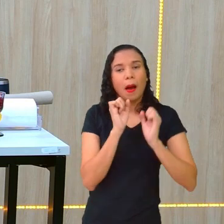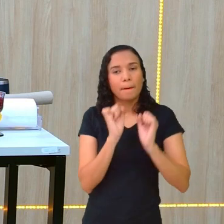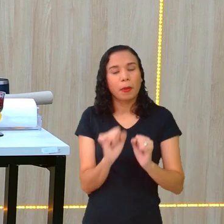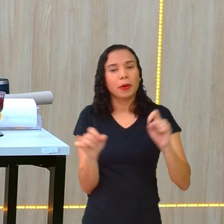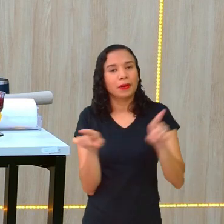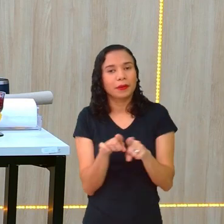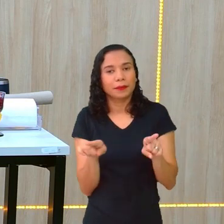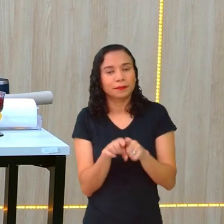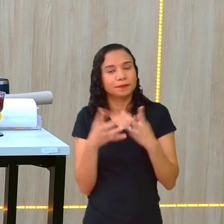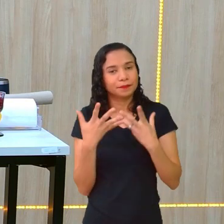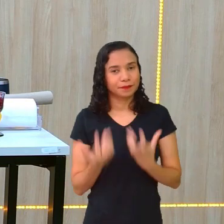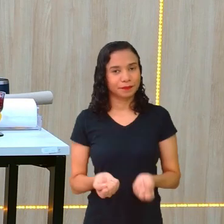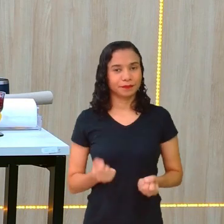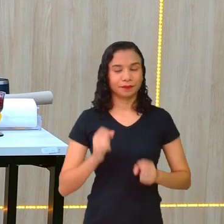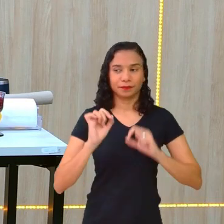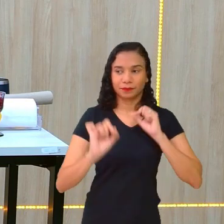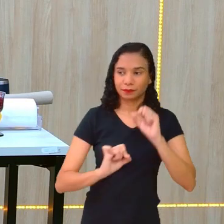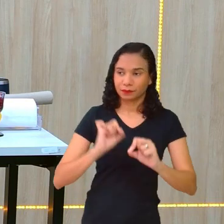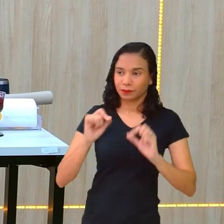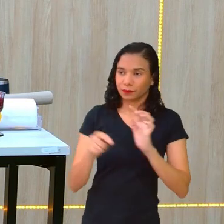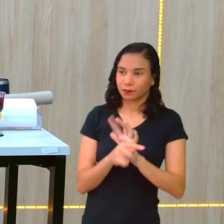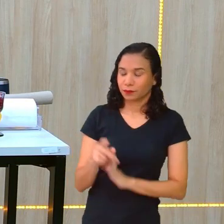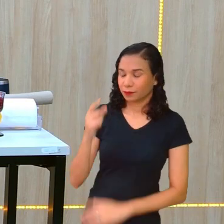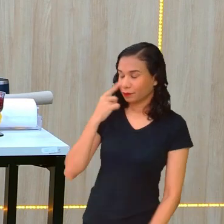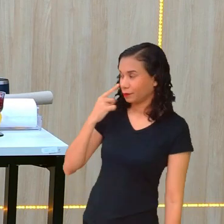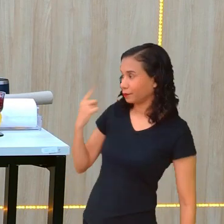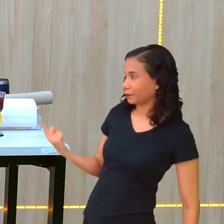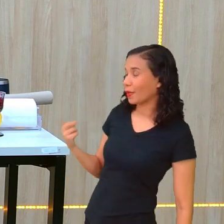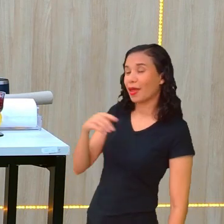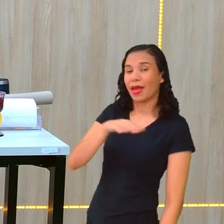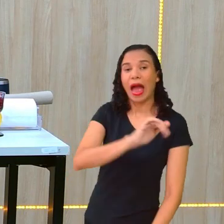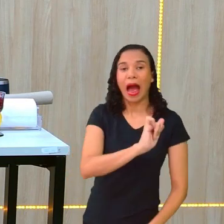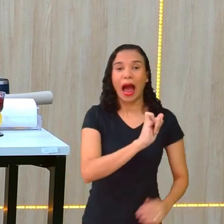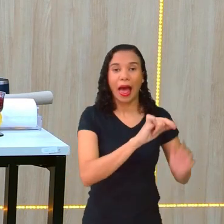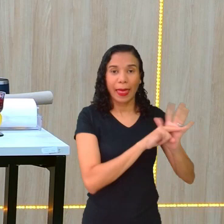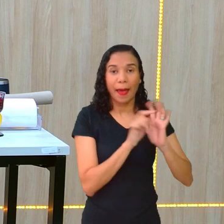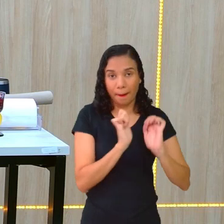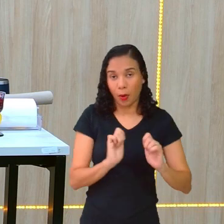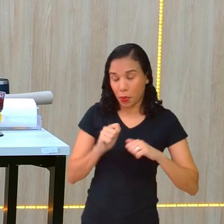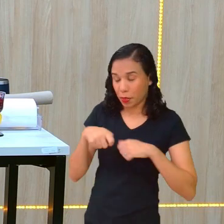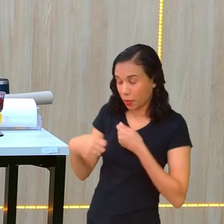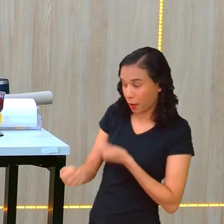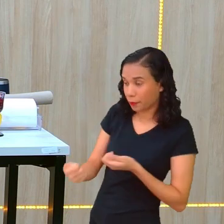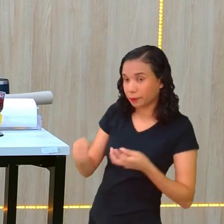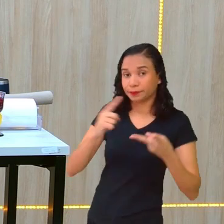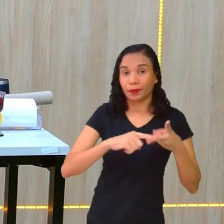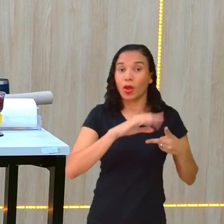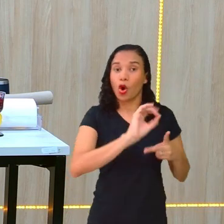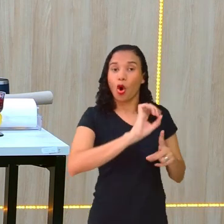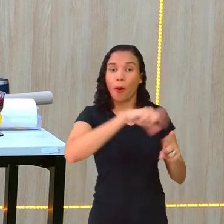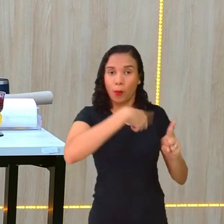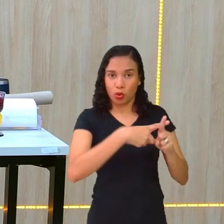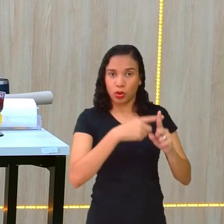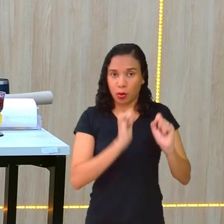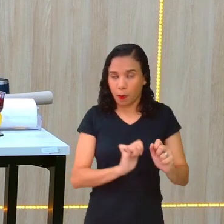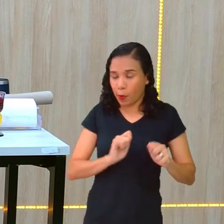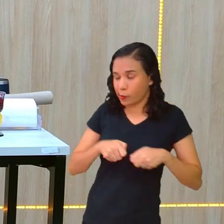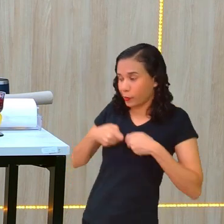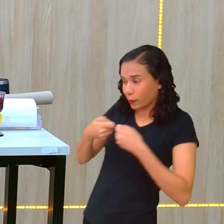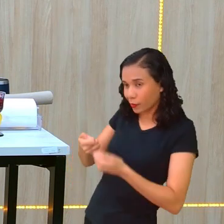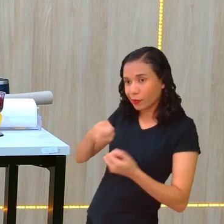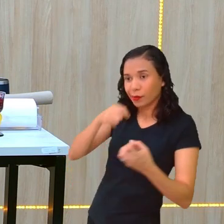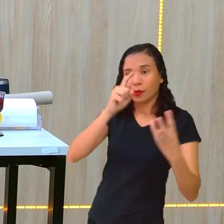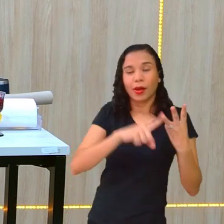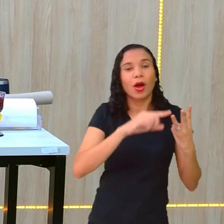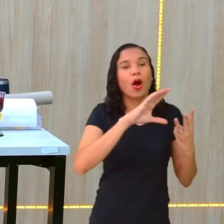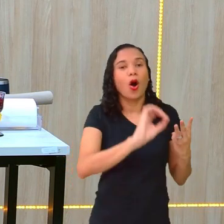pode receber, olha, a questão aqui, ó, do A negativo, do O positivo e